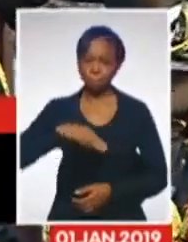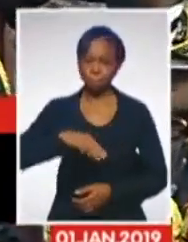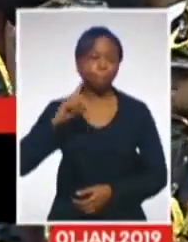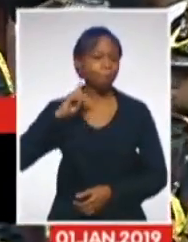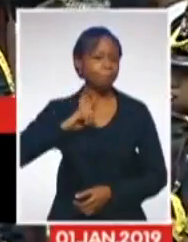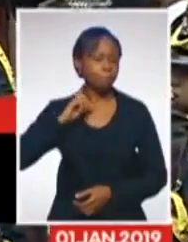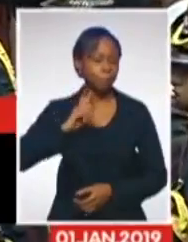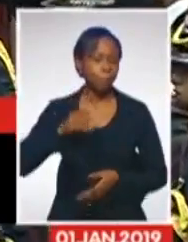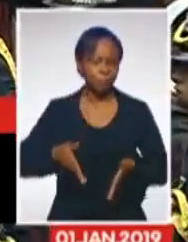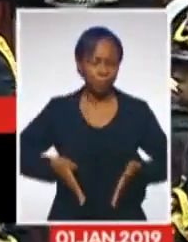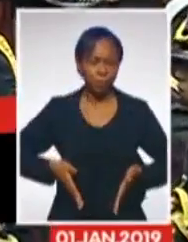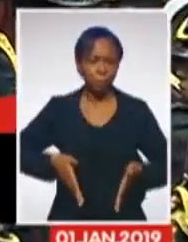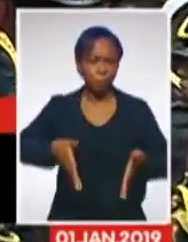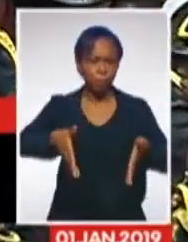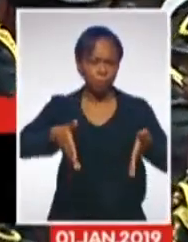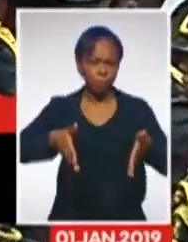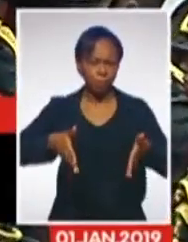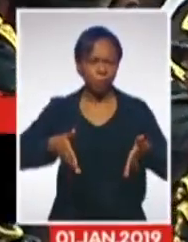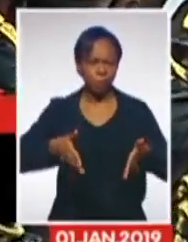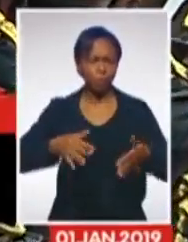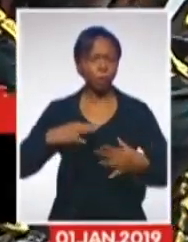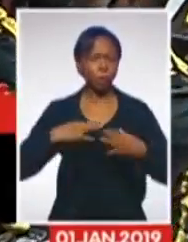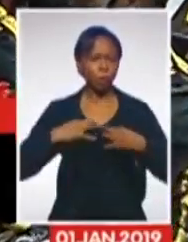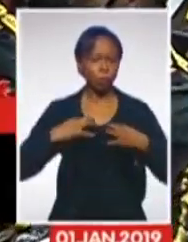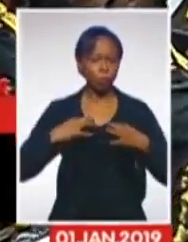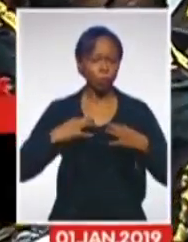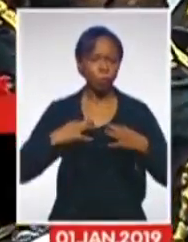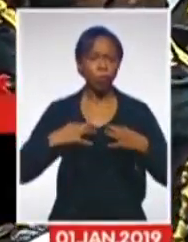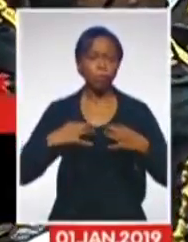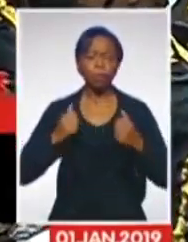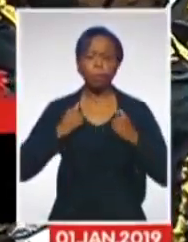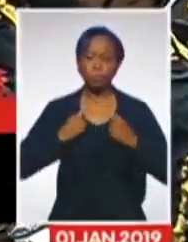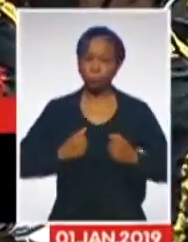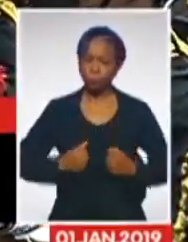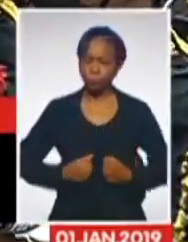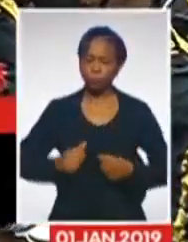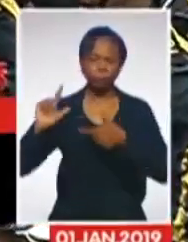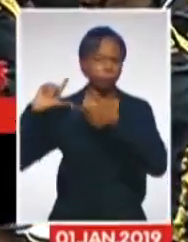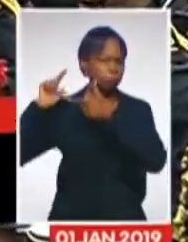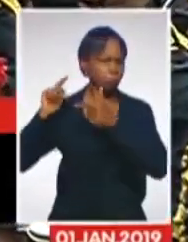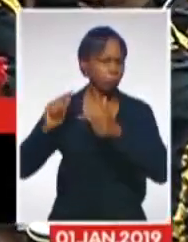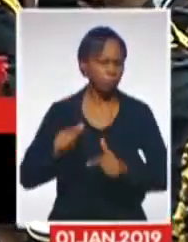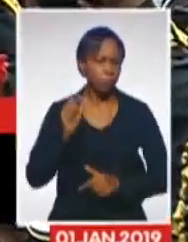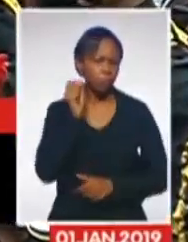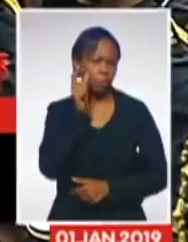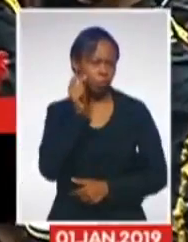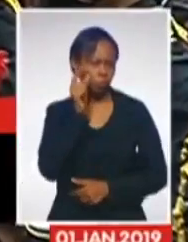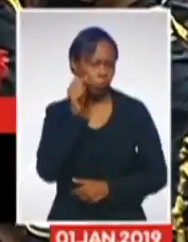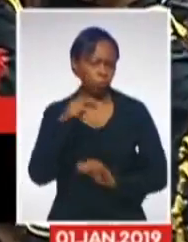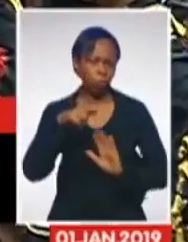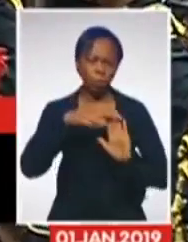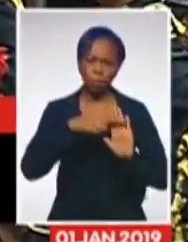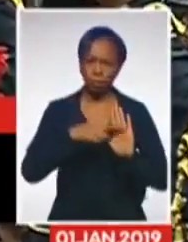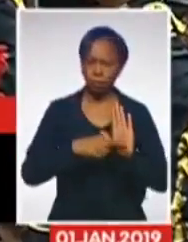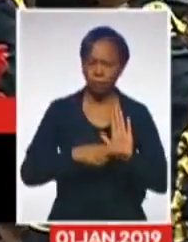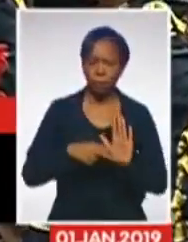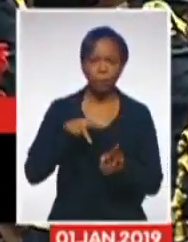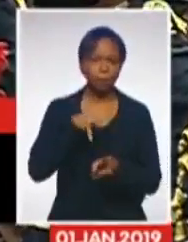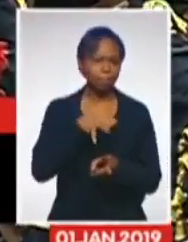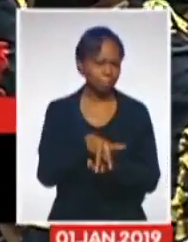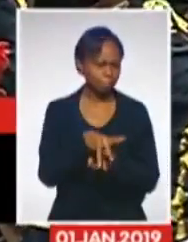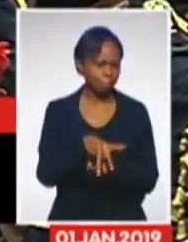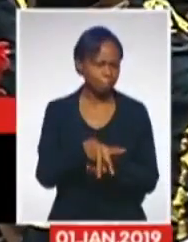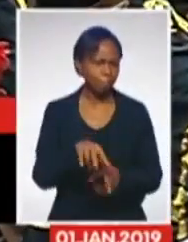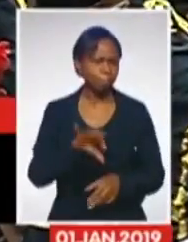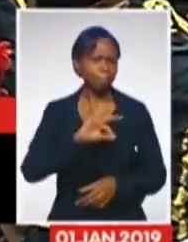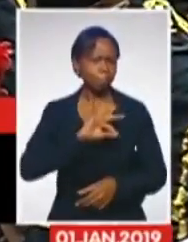Essa ala utiliza o uniforme tradicional azul, originário do Regimento Regular de Cavalaria, em demonstração